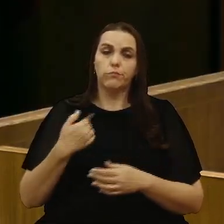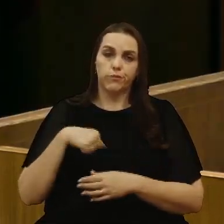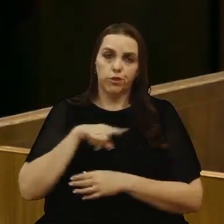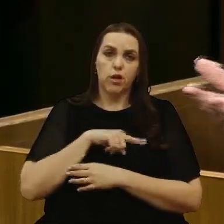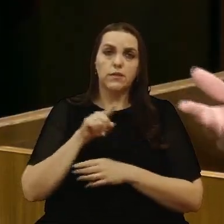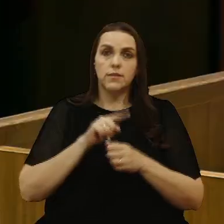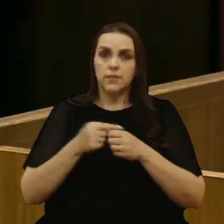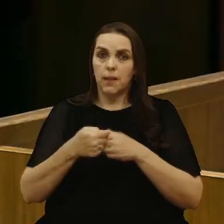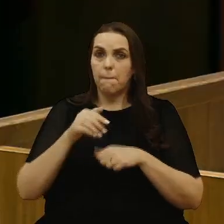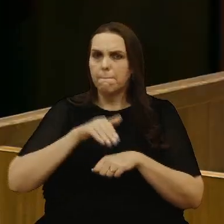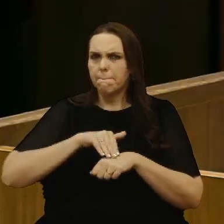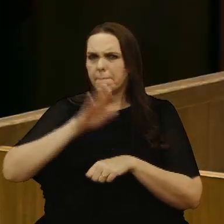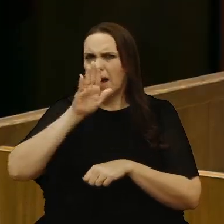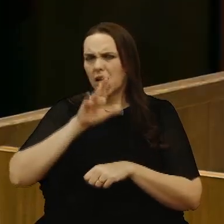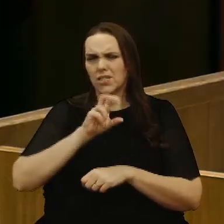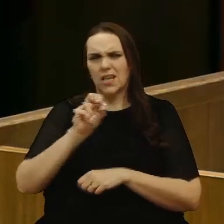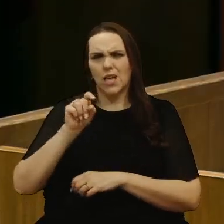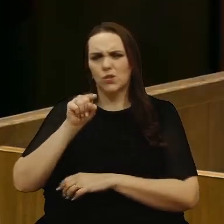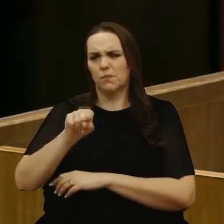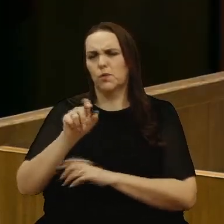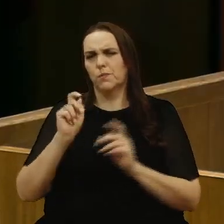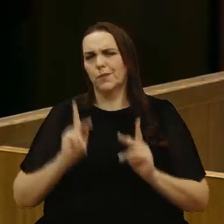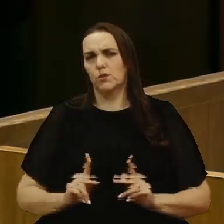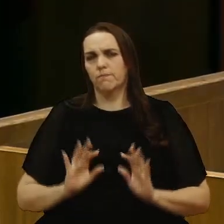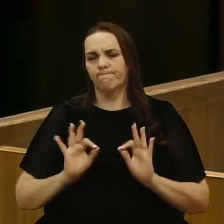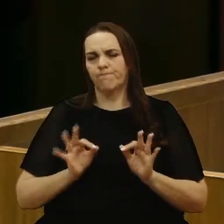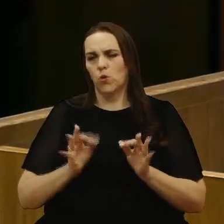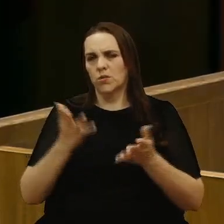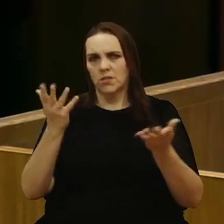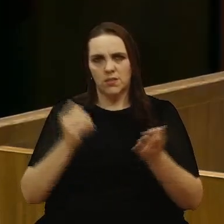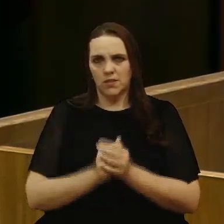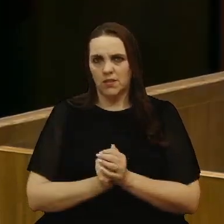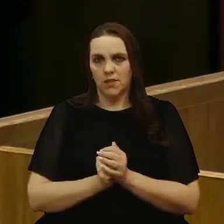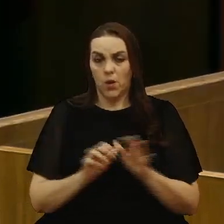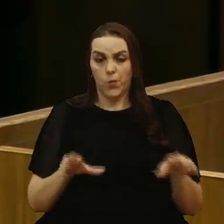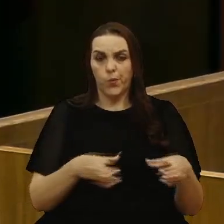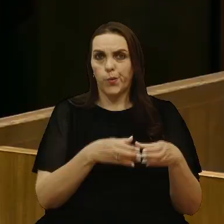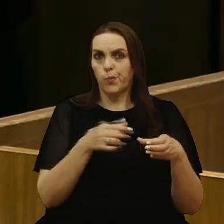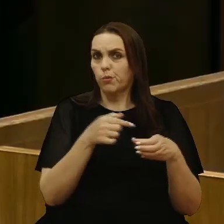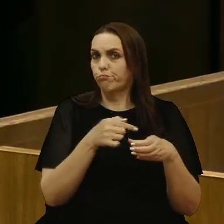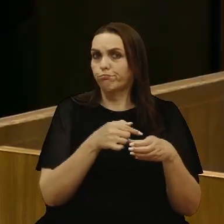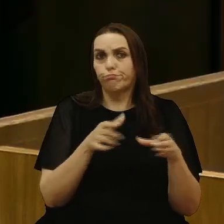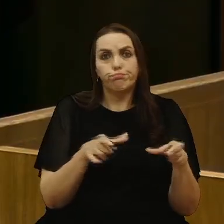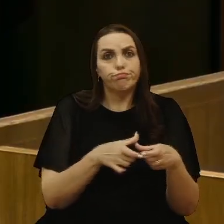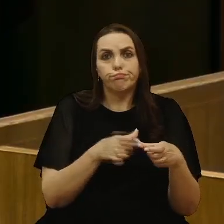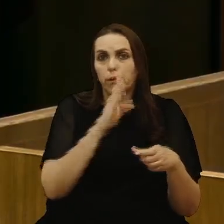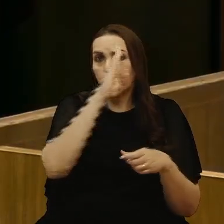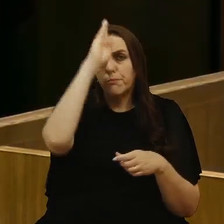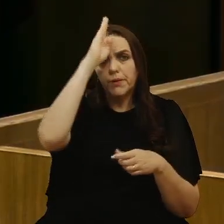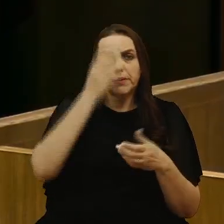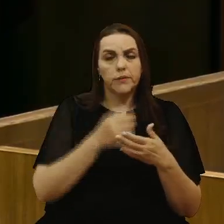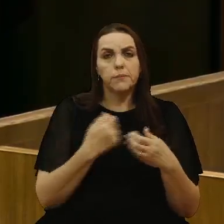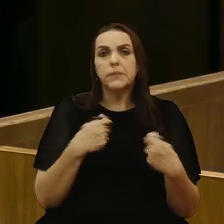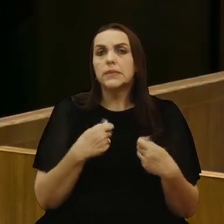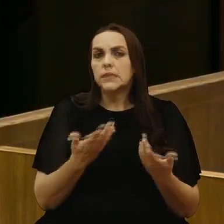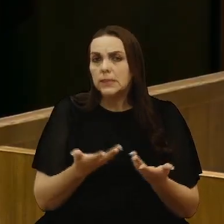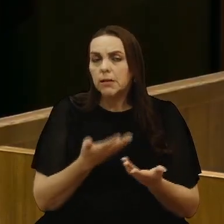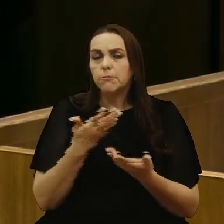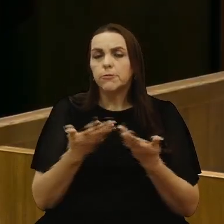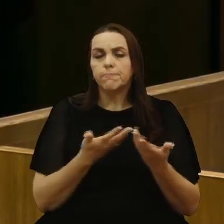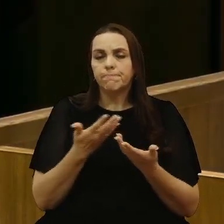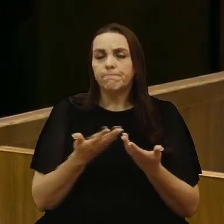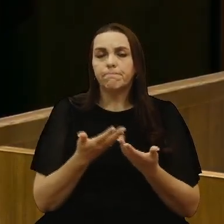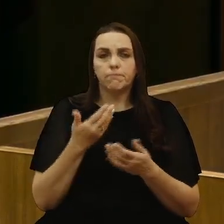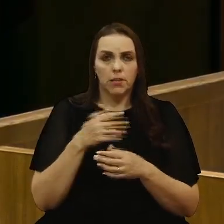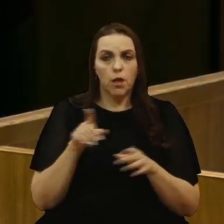cidade de mais de 500 mil de habitantes, né, com o efetivo reduzido, e a gente escutar dos